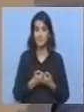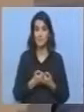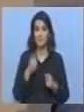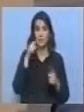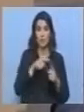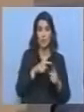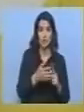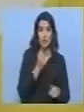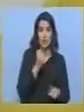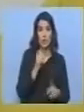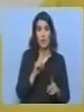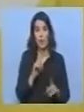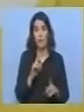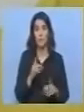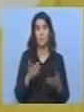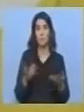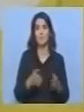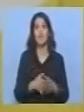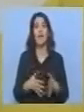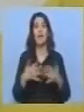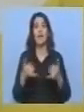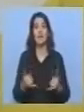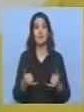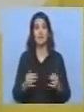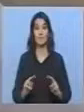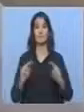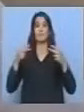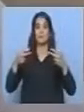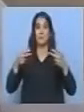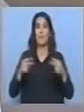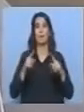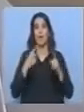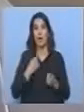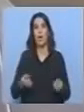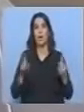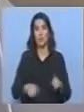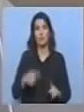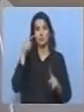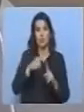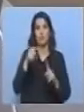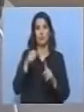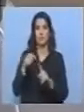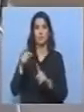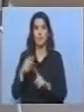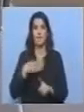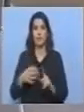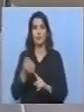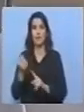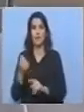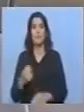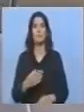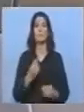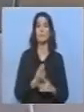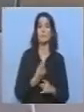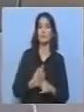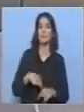objetivos, já alcançamos objetivos ou não, e a seguir mudamos de nível e tudo começa de novo, e portanto queremos sempre muitas coisas. Há muitas coisas que nós